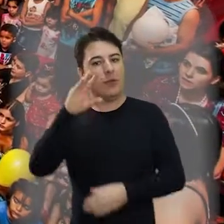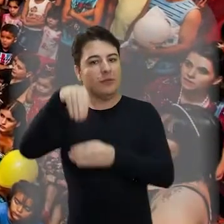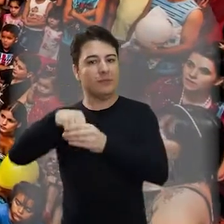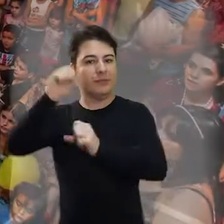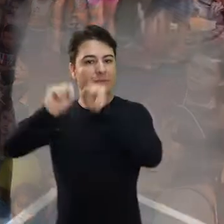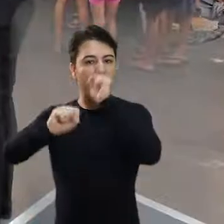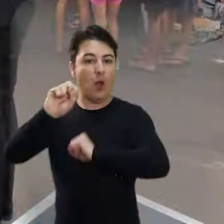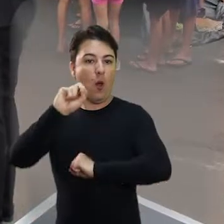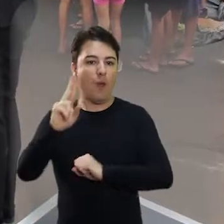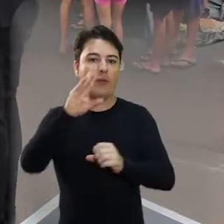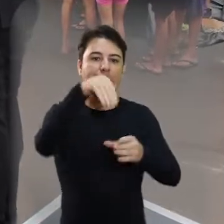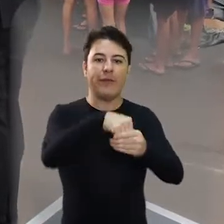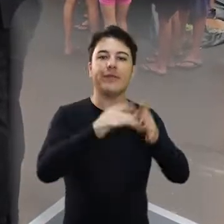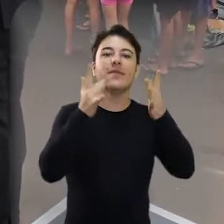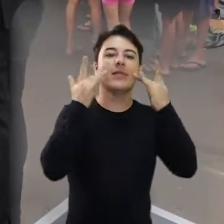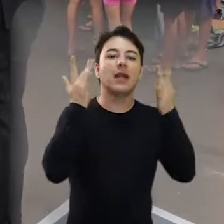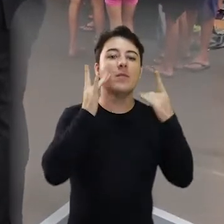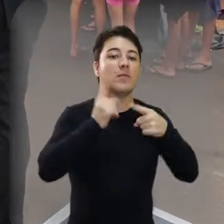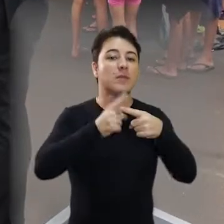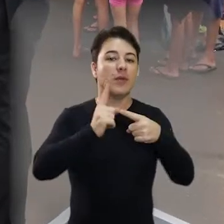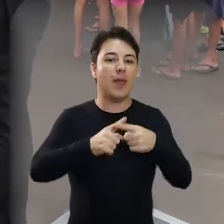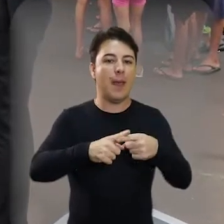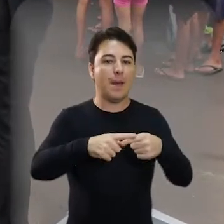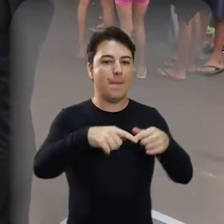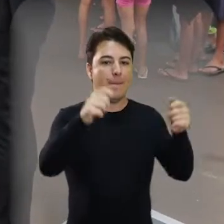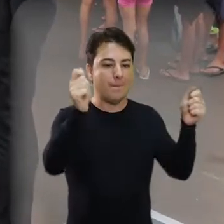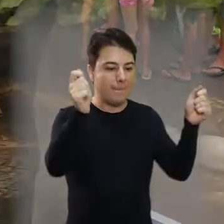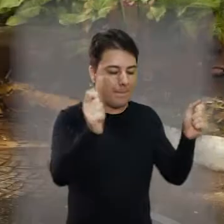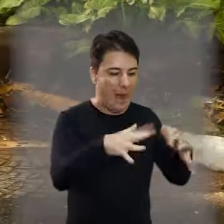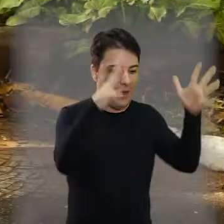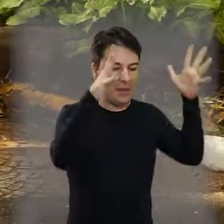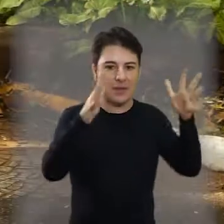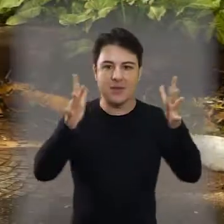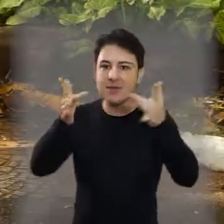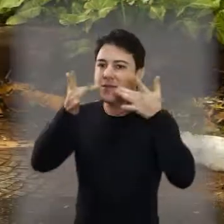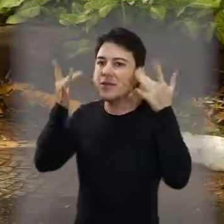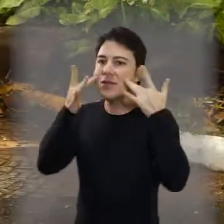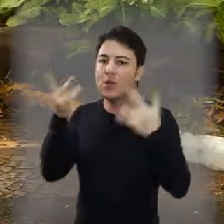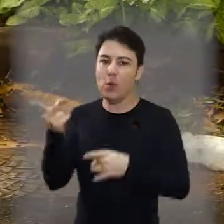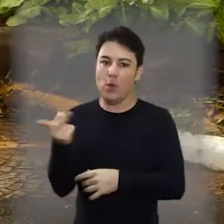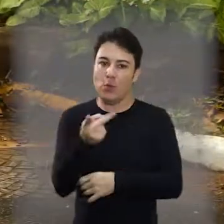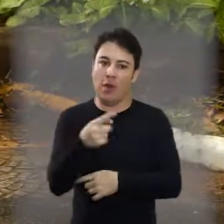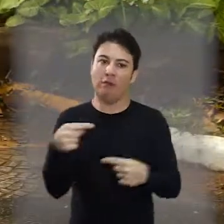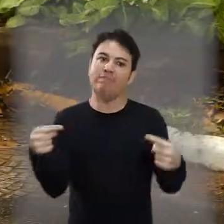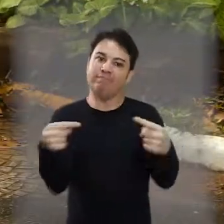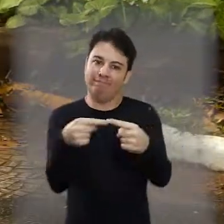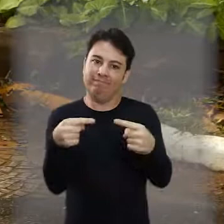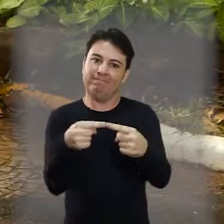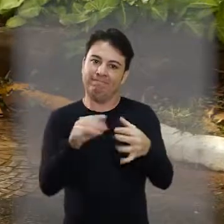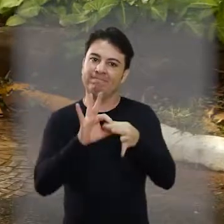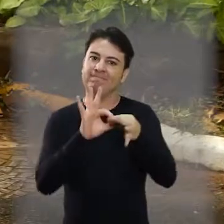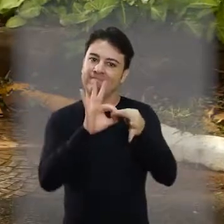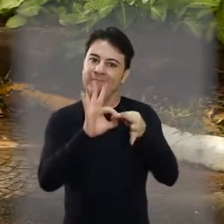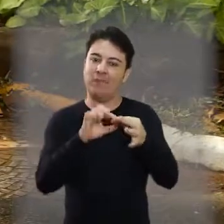corporativos, me apresentando em teatro. Porque a mágica e o teatro ela tem uma ligação muito forte,